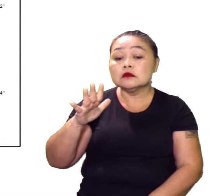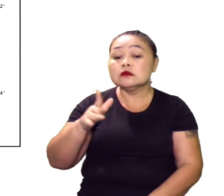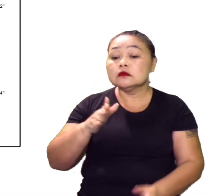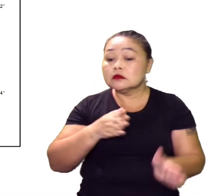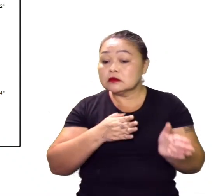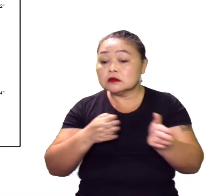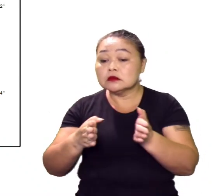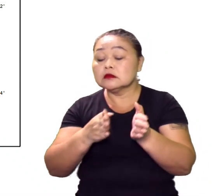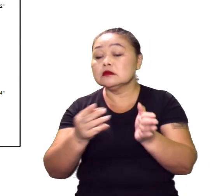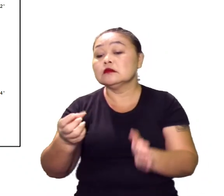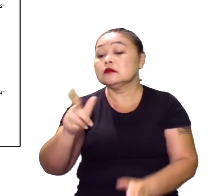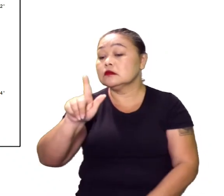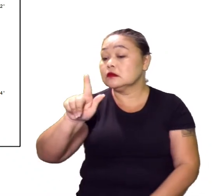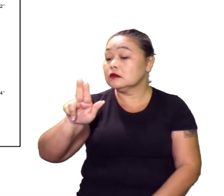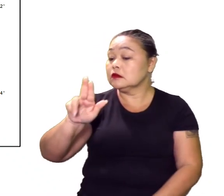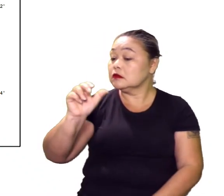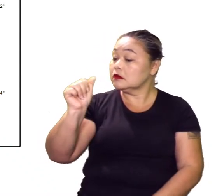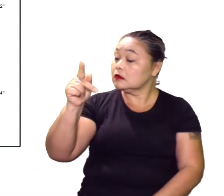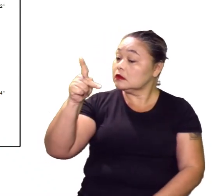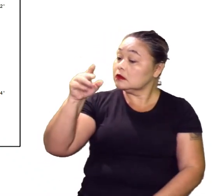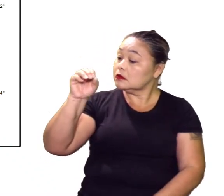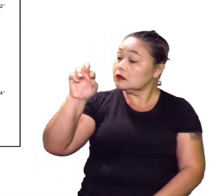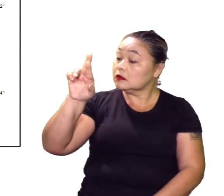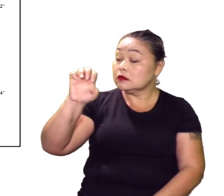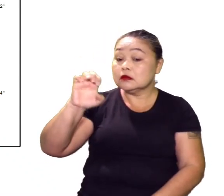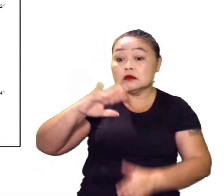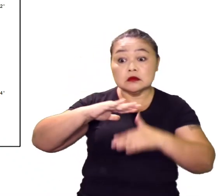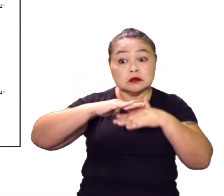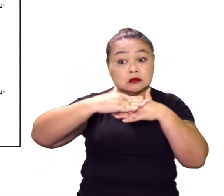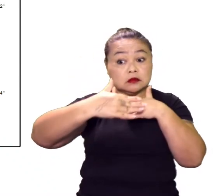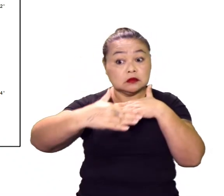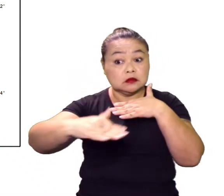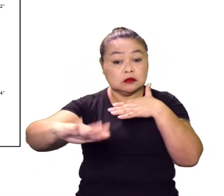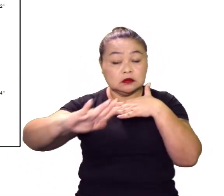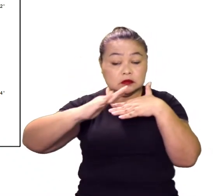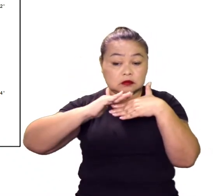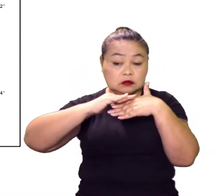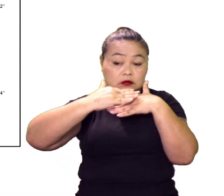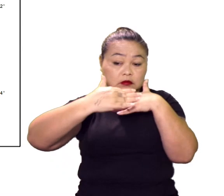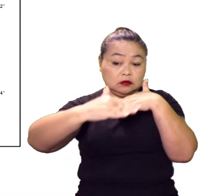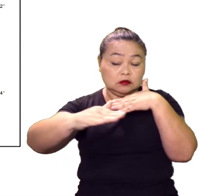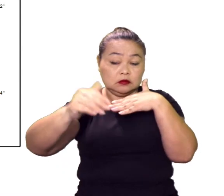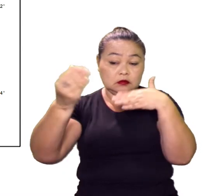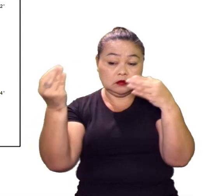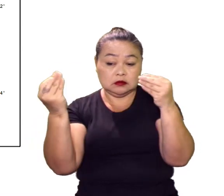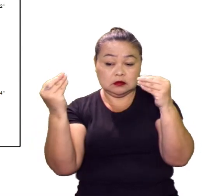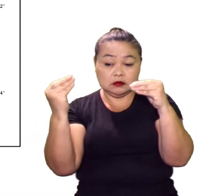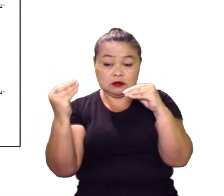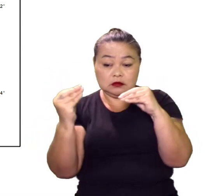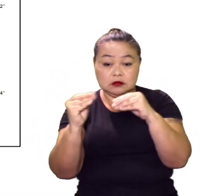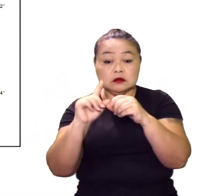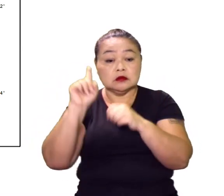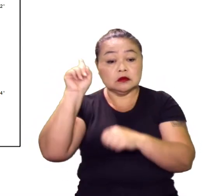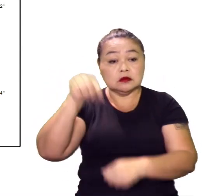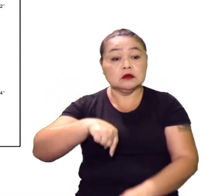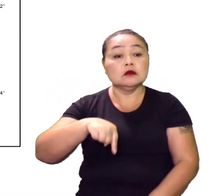rio Guaporé é uma imensa bacia, é uma cobertura sedimentar